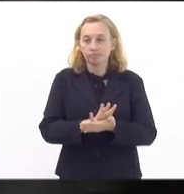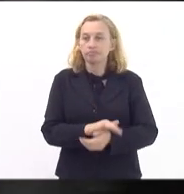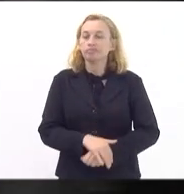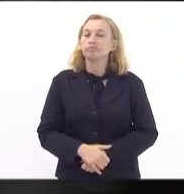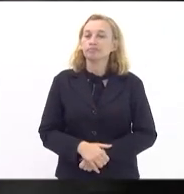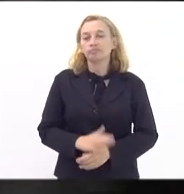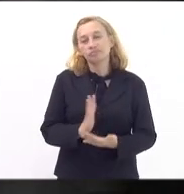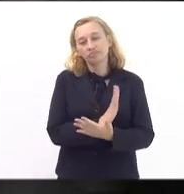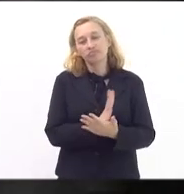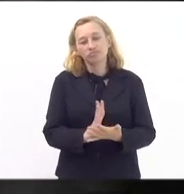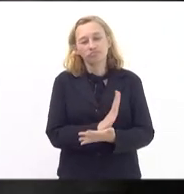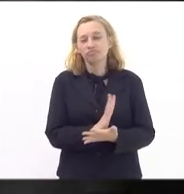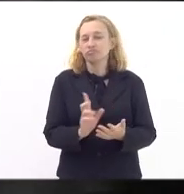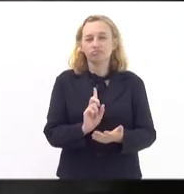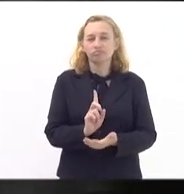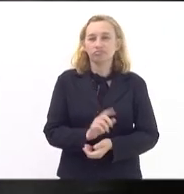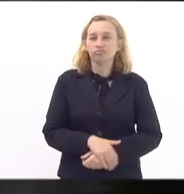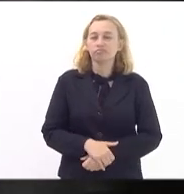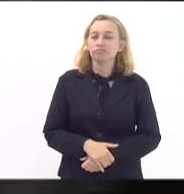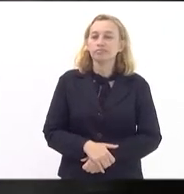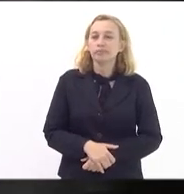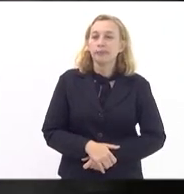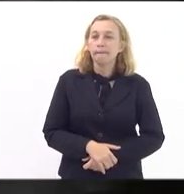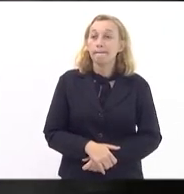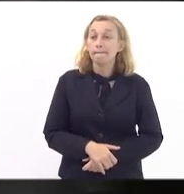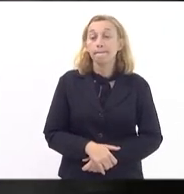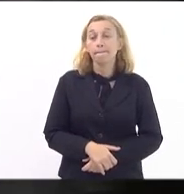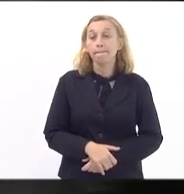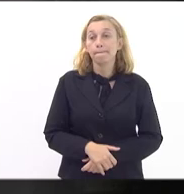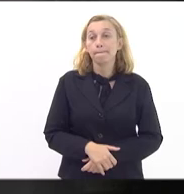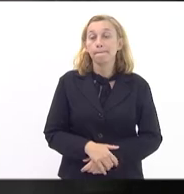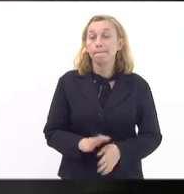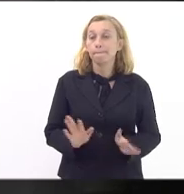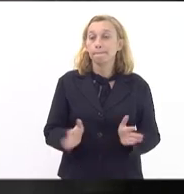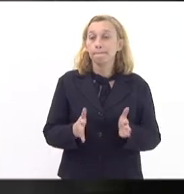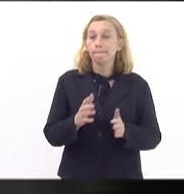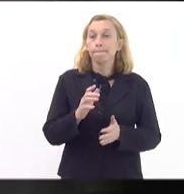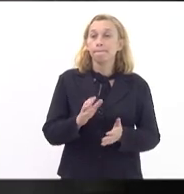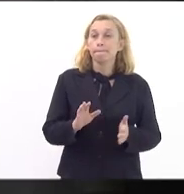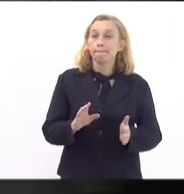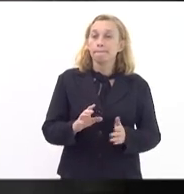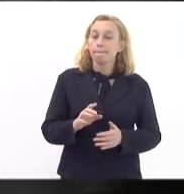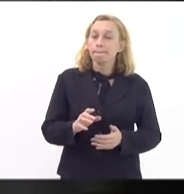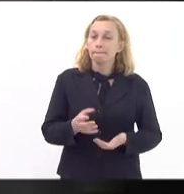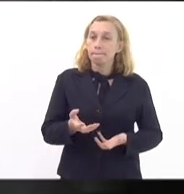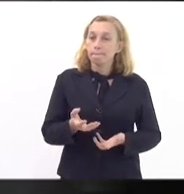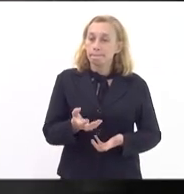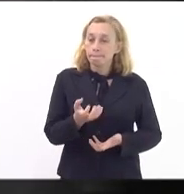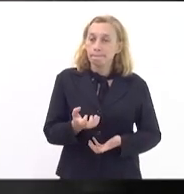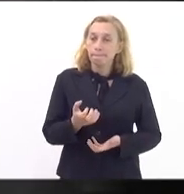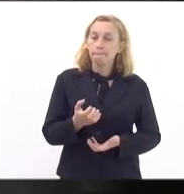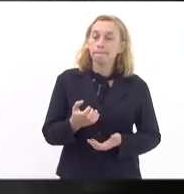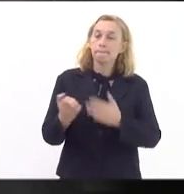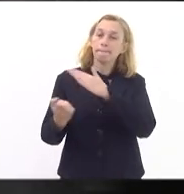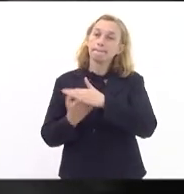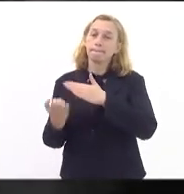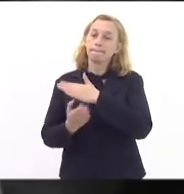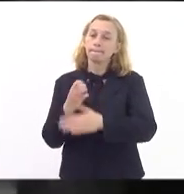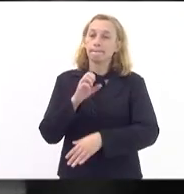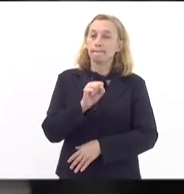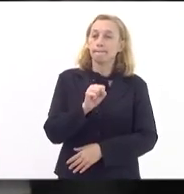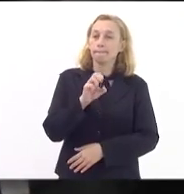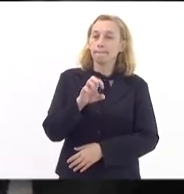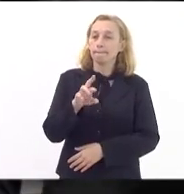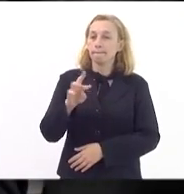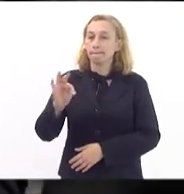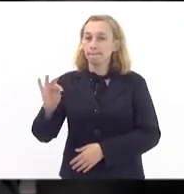assim é com tanta veemência mas foi iniciativa da cettrans na época como responsável que é pelo patrimônio